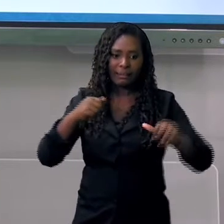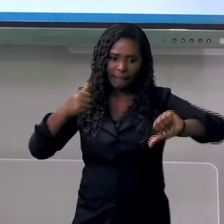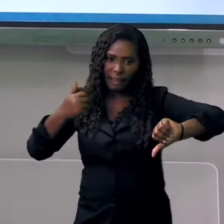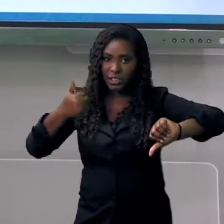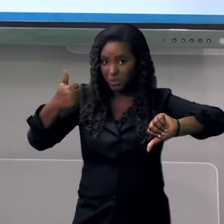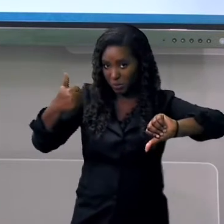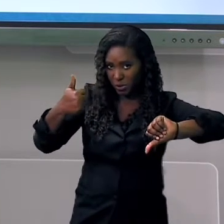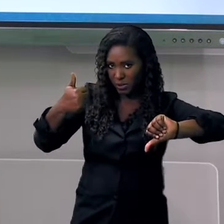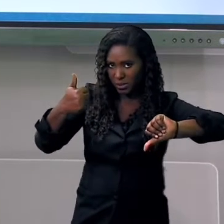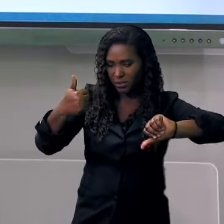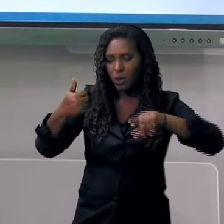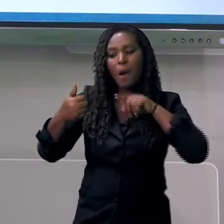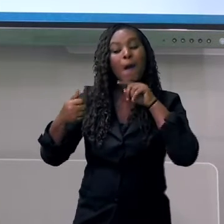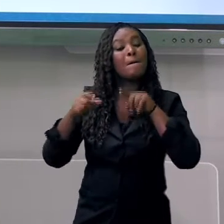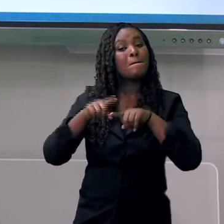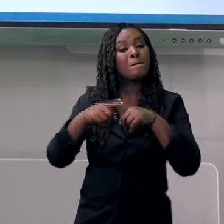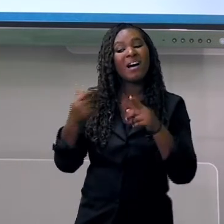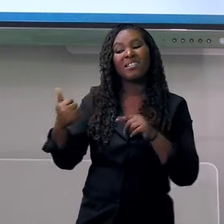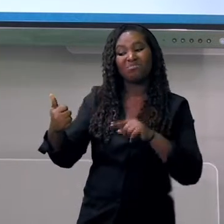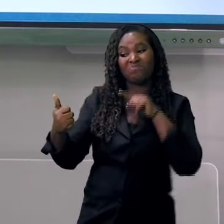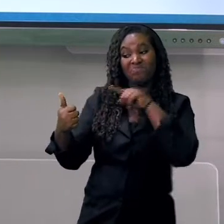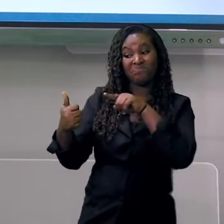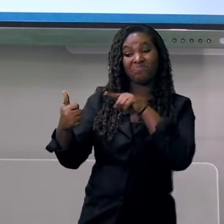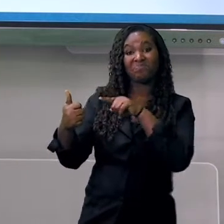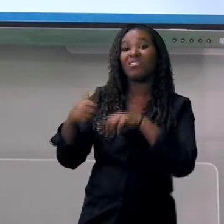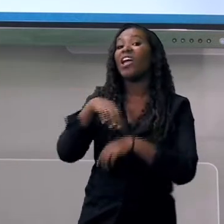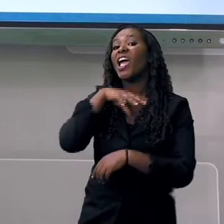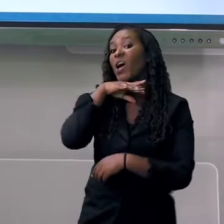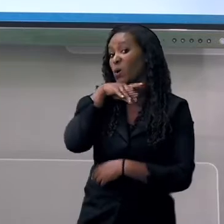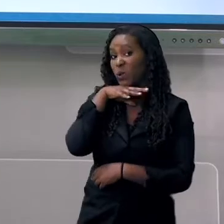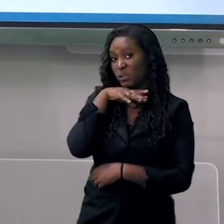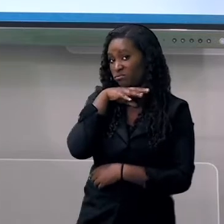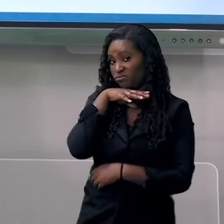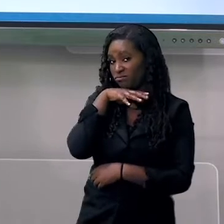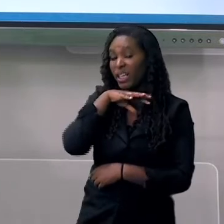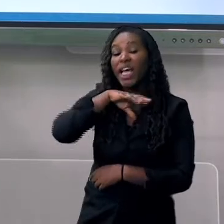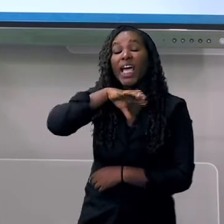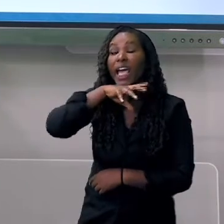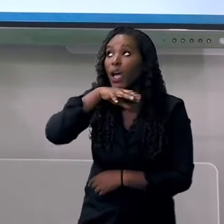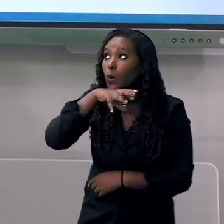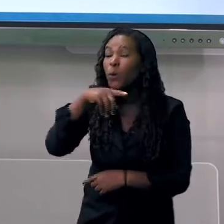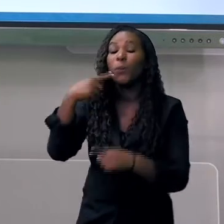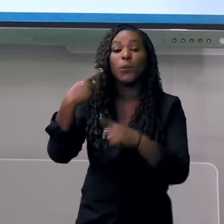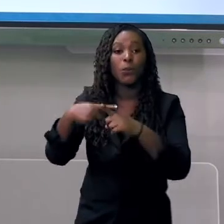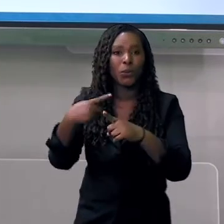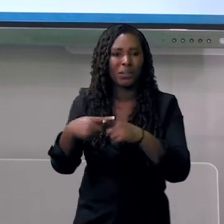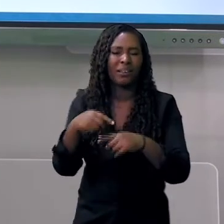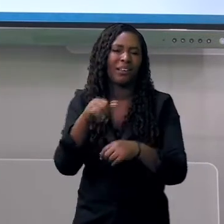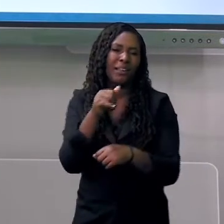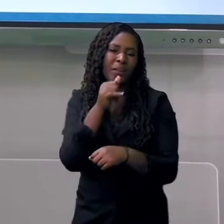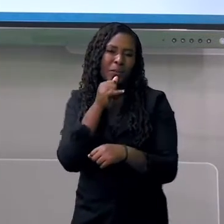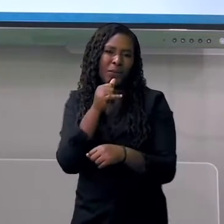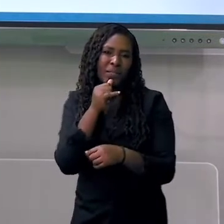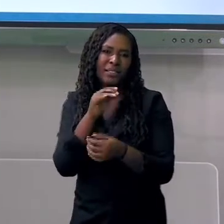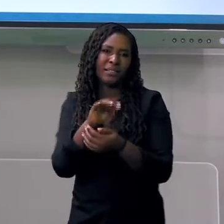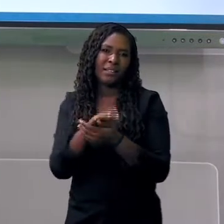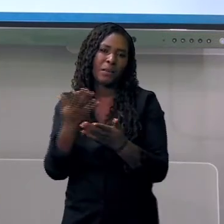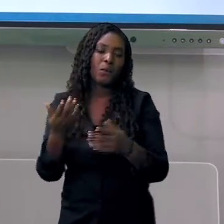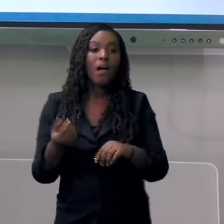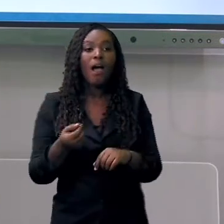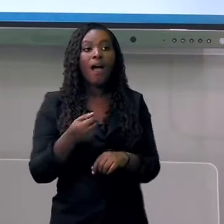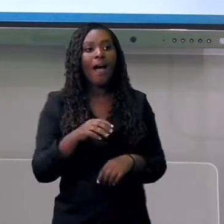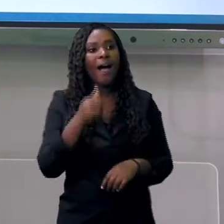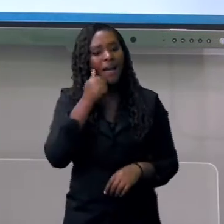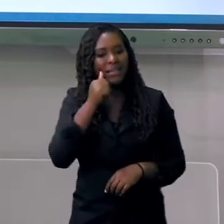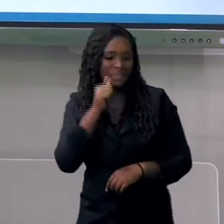Saiba que mesmo os rótulos positivos, aqueles ditos apenas para elogiar, como, essa menina é boazinha, ela é